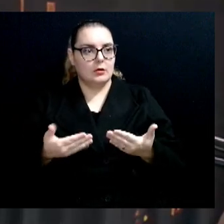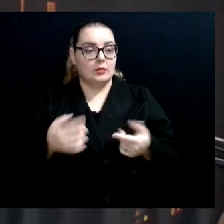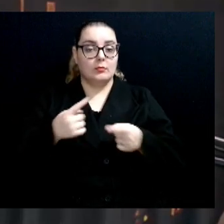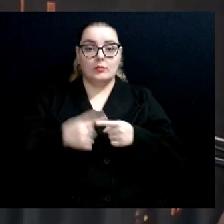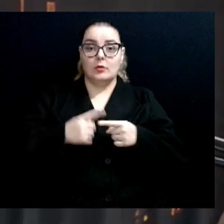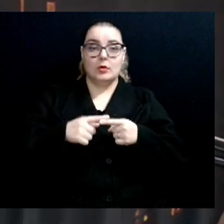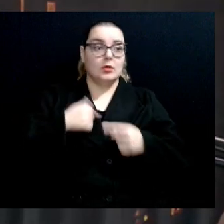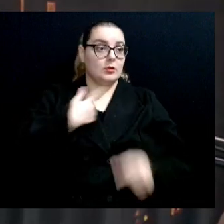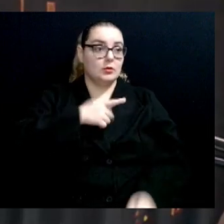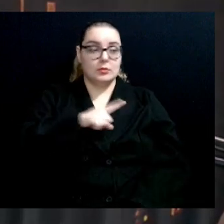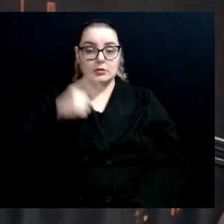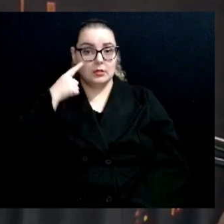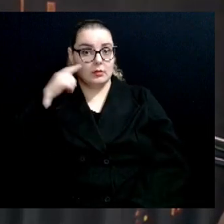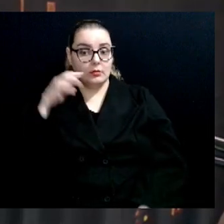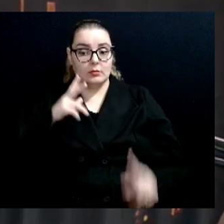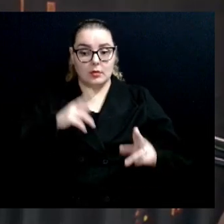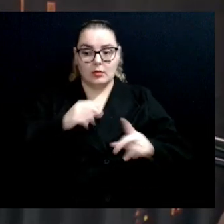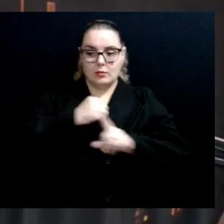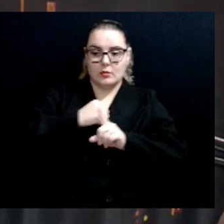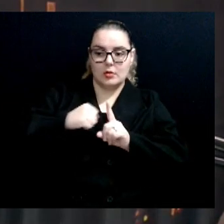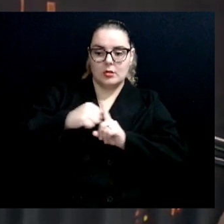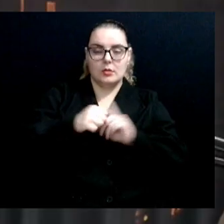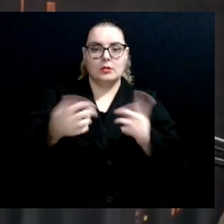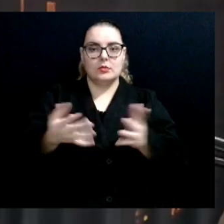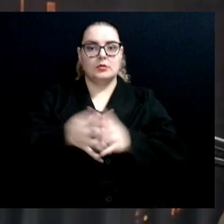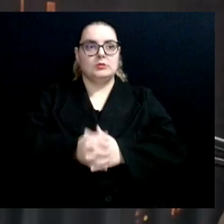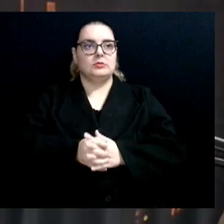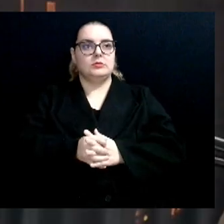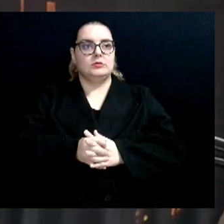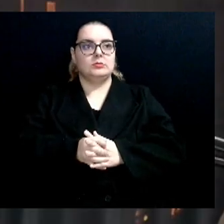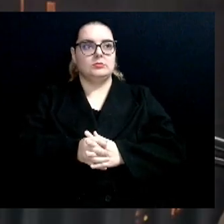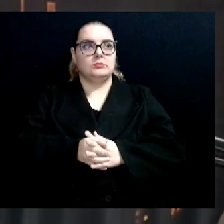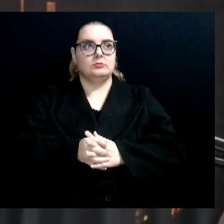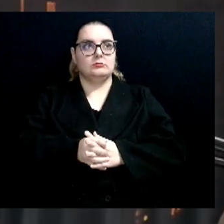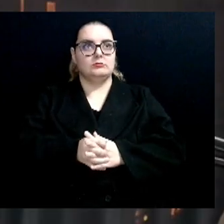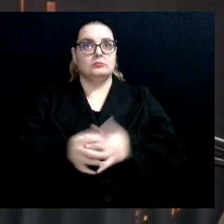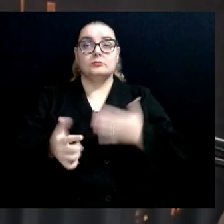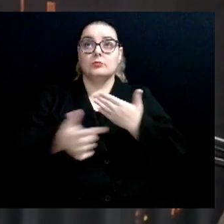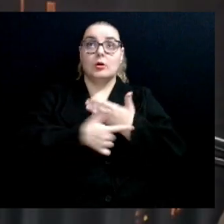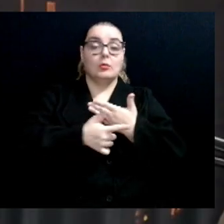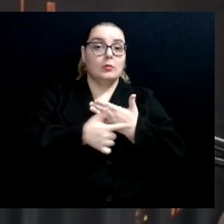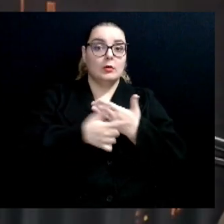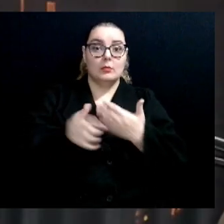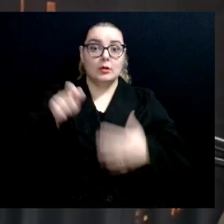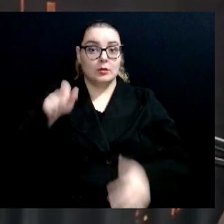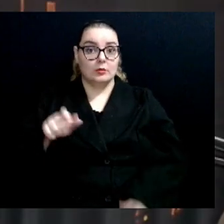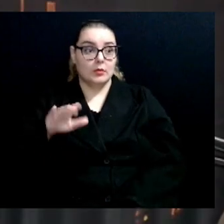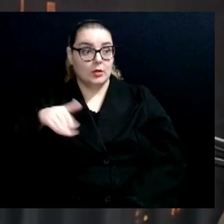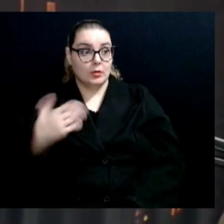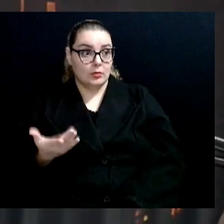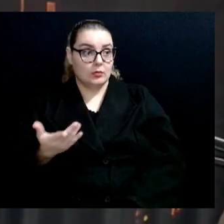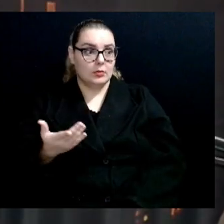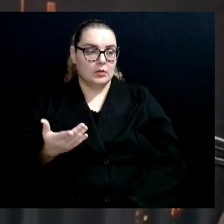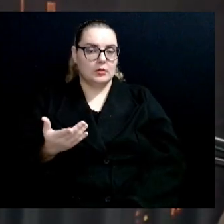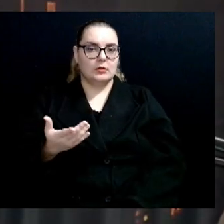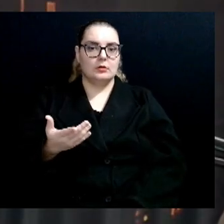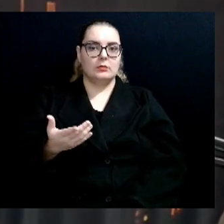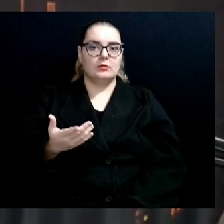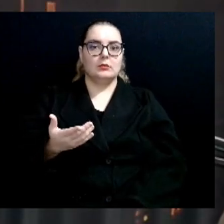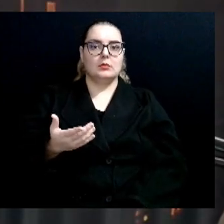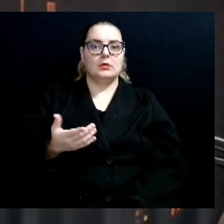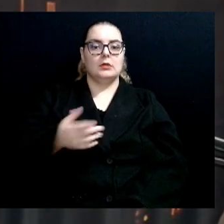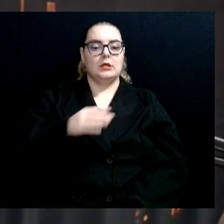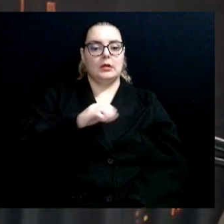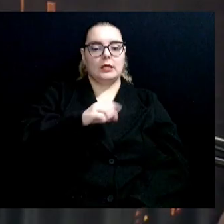enquanto sociedade no papel dessa pessoa quando ela sai da cadeia produtiva, né? Então nós estamos